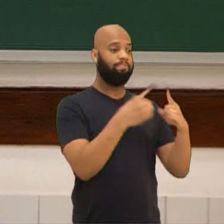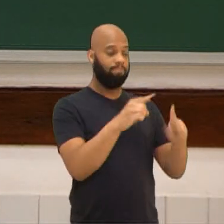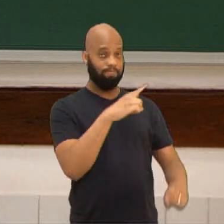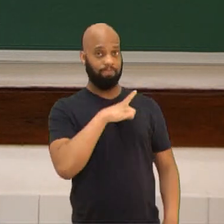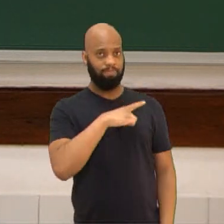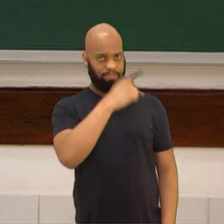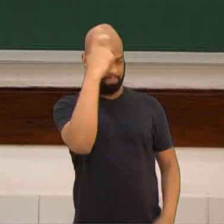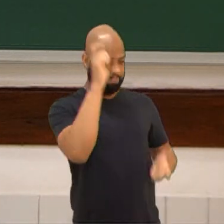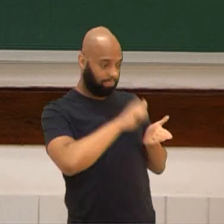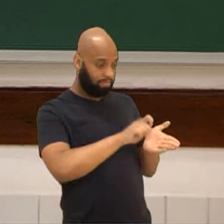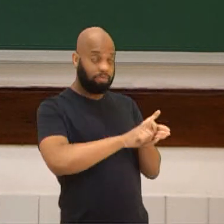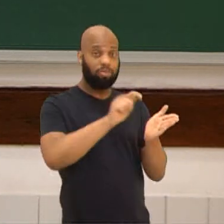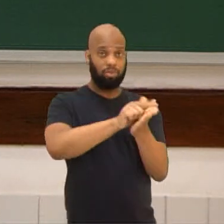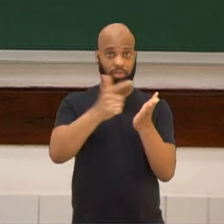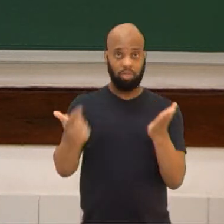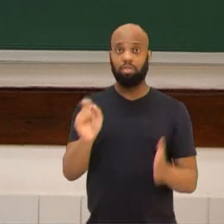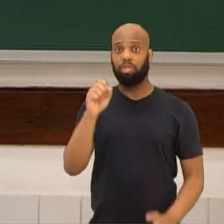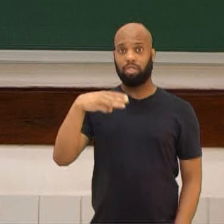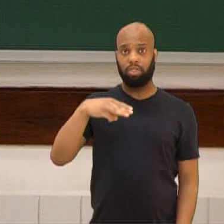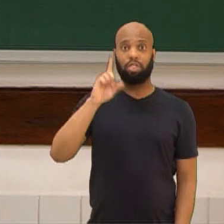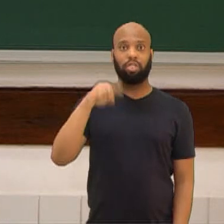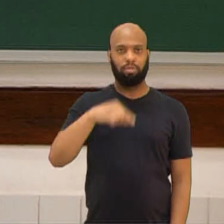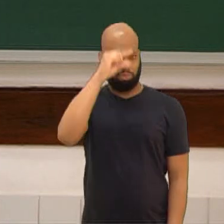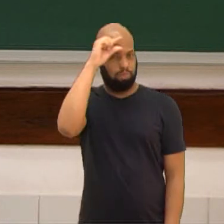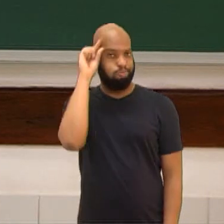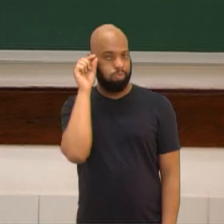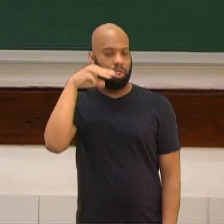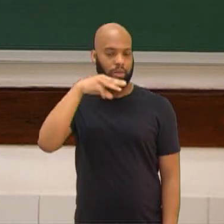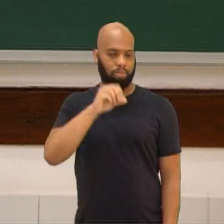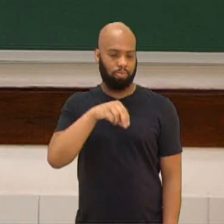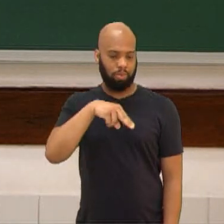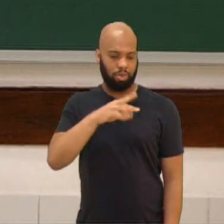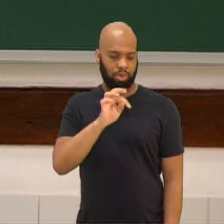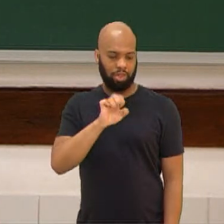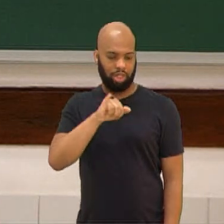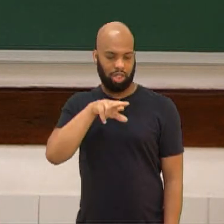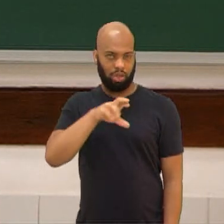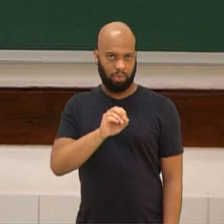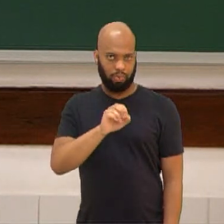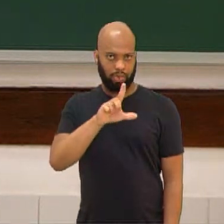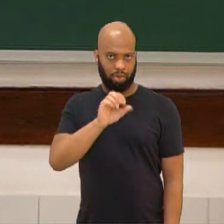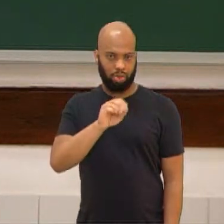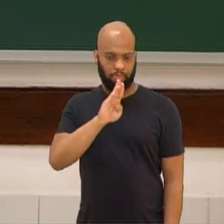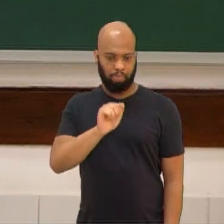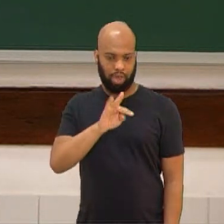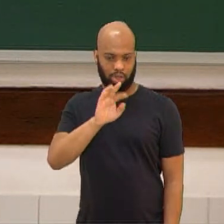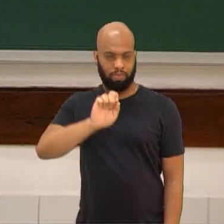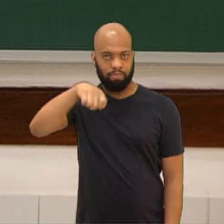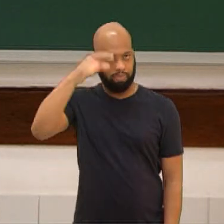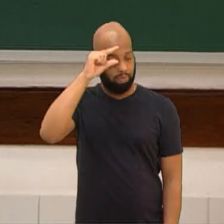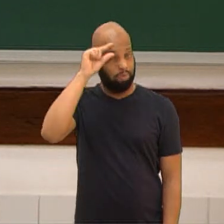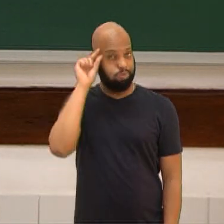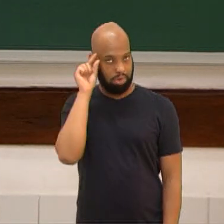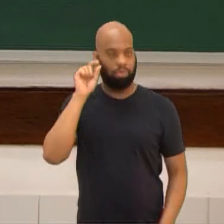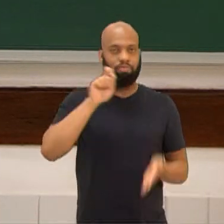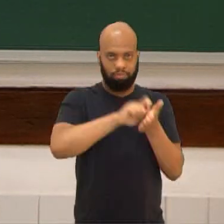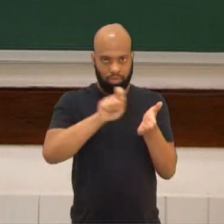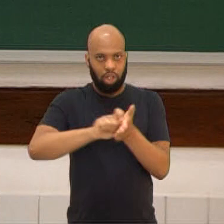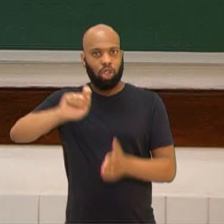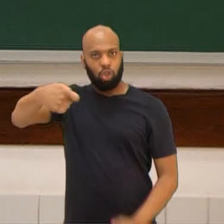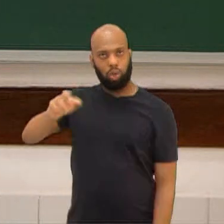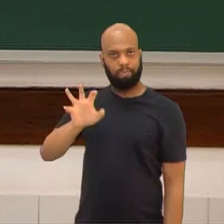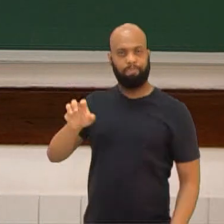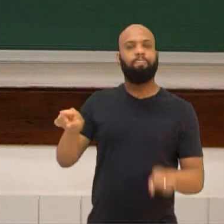jornal sobre ela foi o Monteiro Lobato, aquele escritor do Sítio Pica-Pau Amarelo, um escritor super sensível,